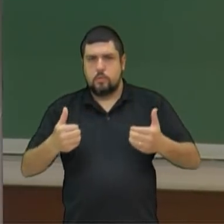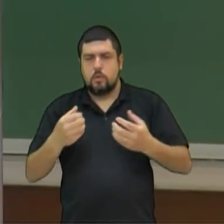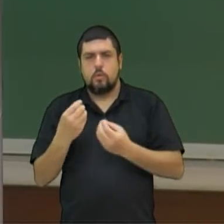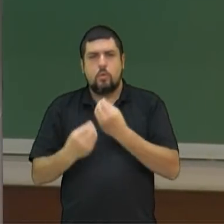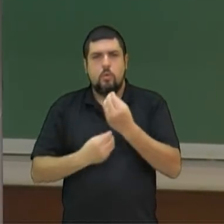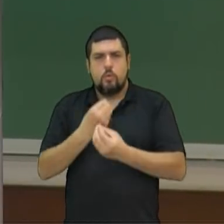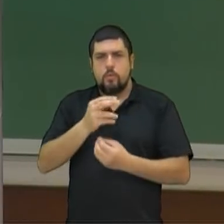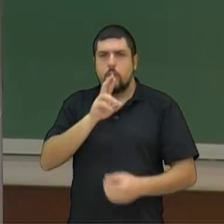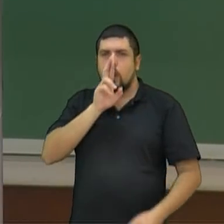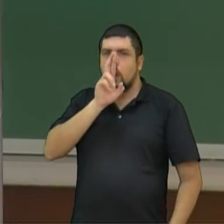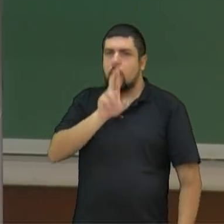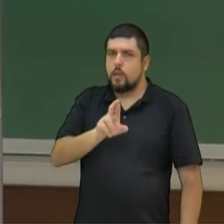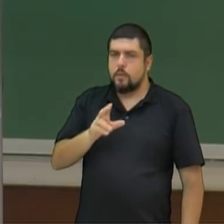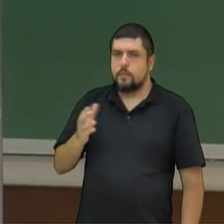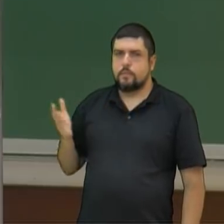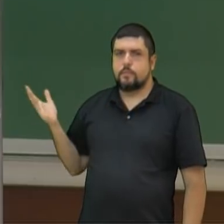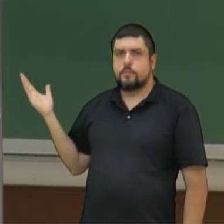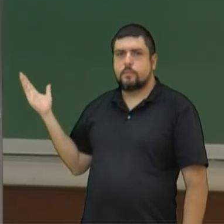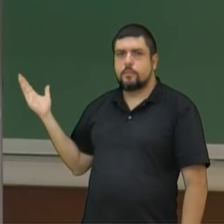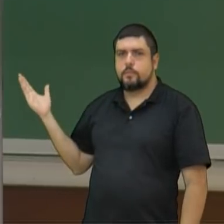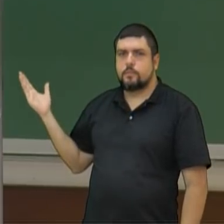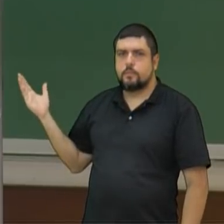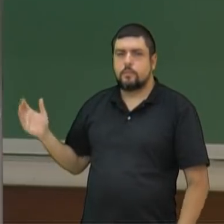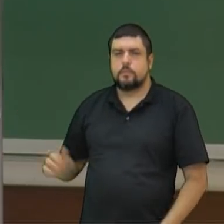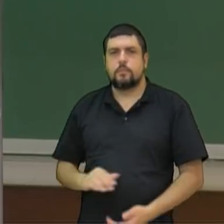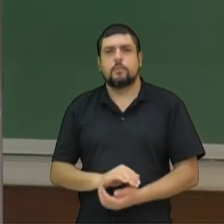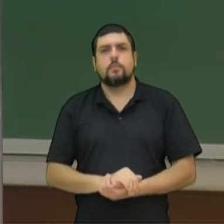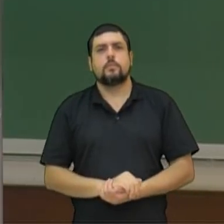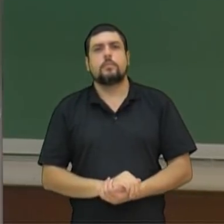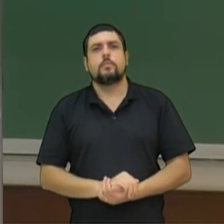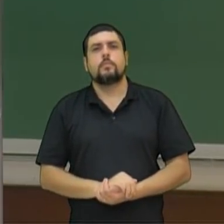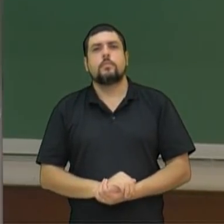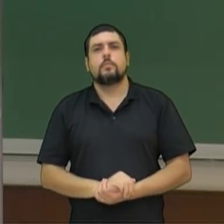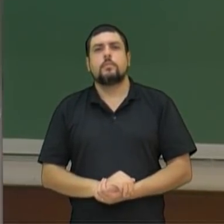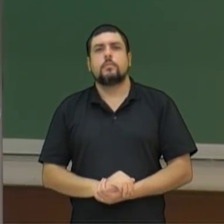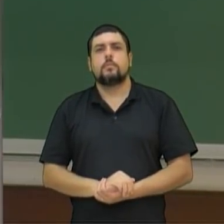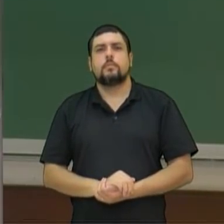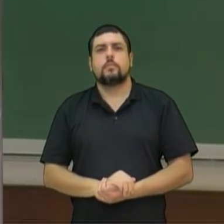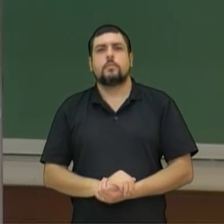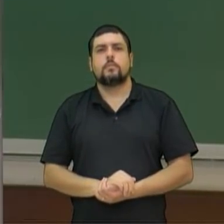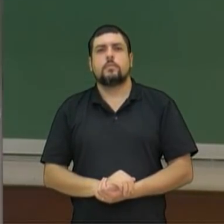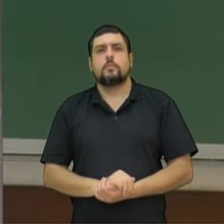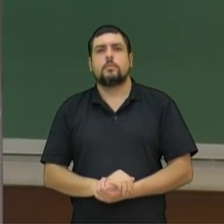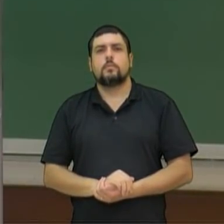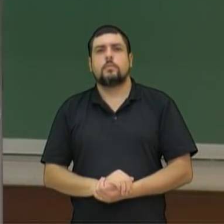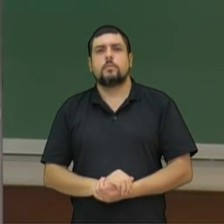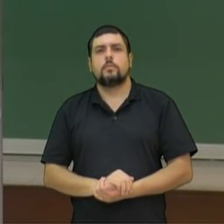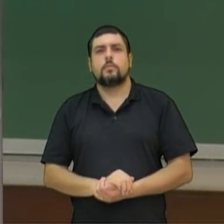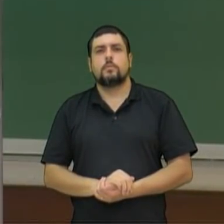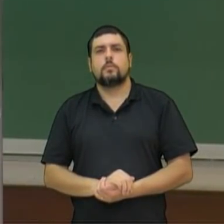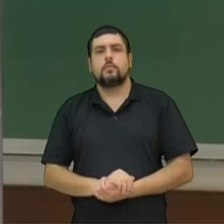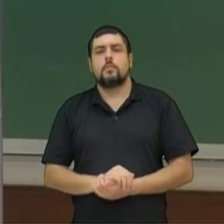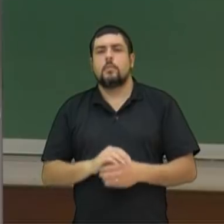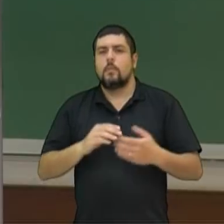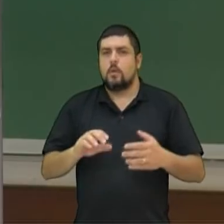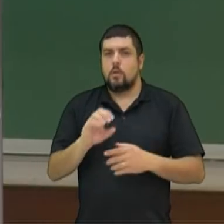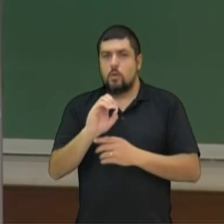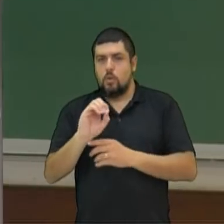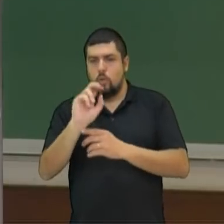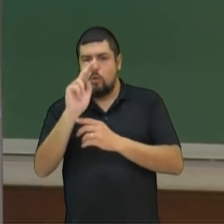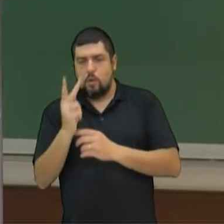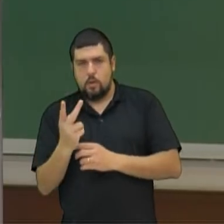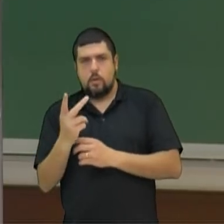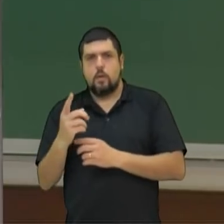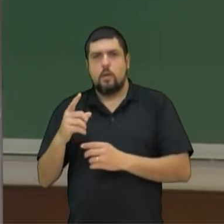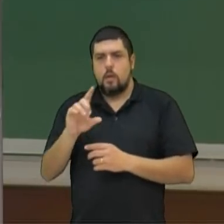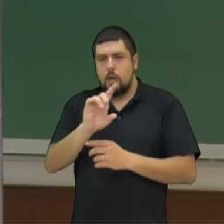mais 3OH-. Como é que eu sei que o alumínio é 3+? Simples. Cada OH é uma carga negativa. Certo?